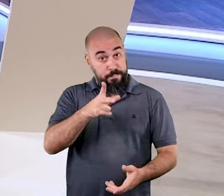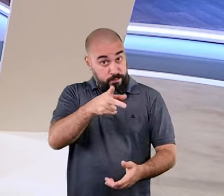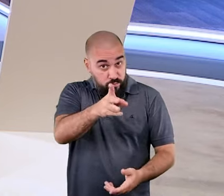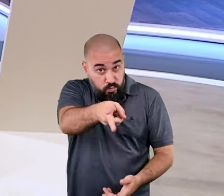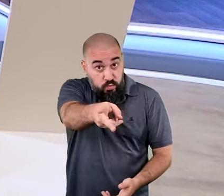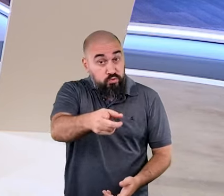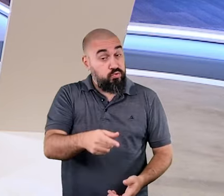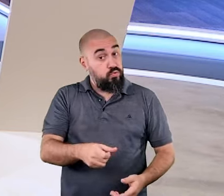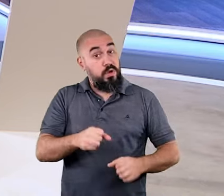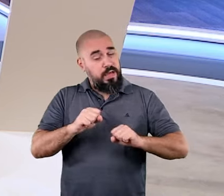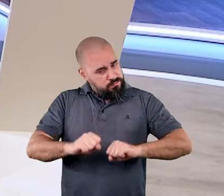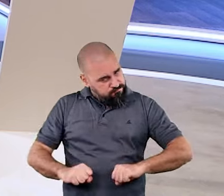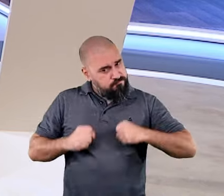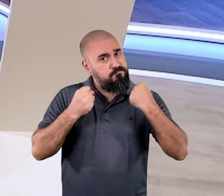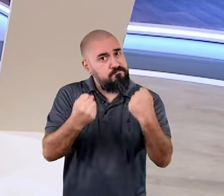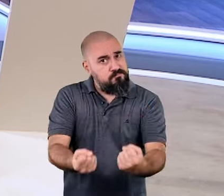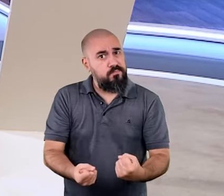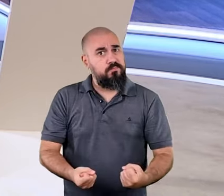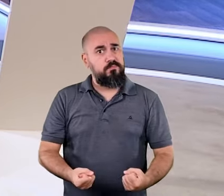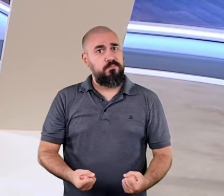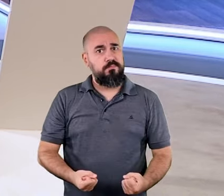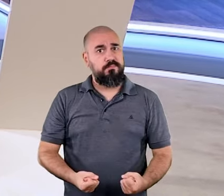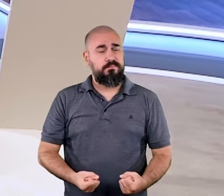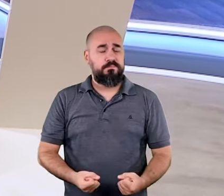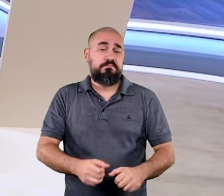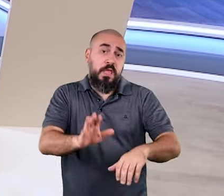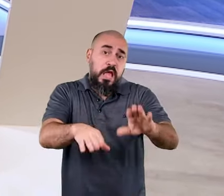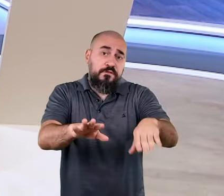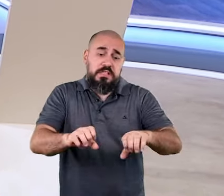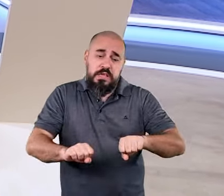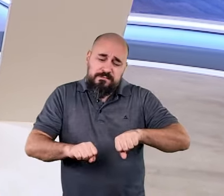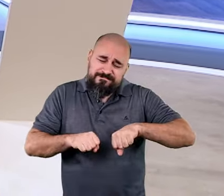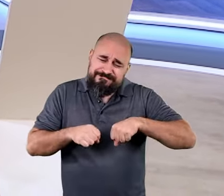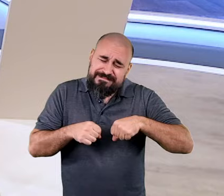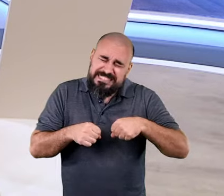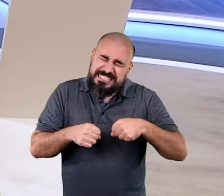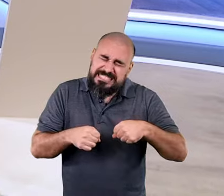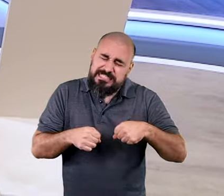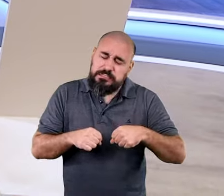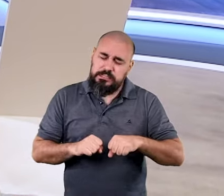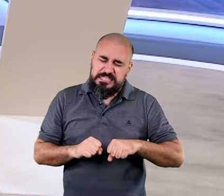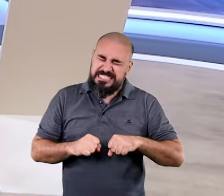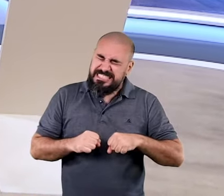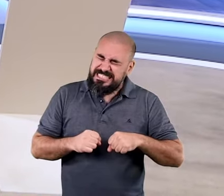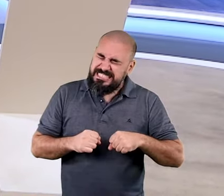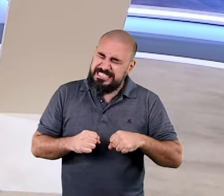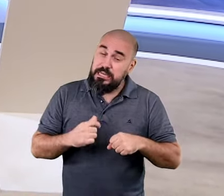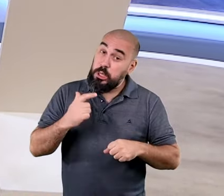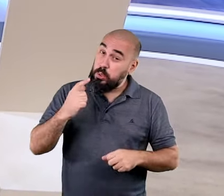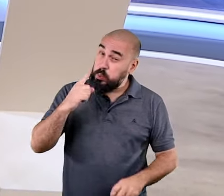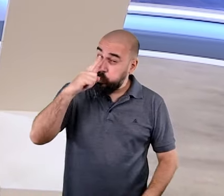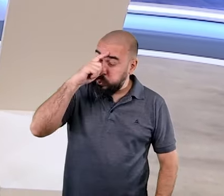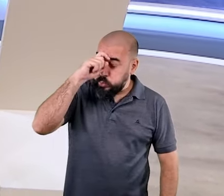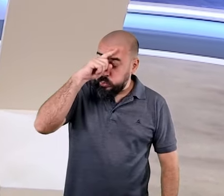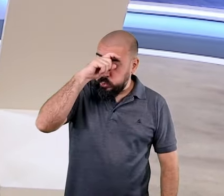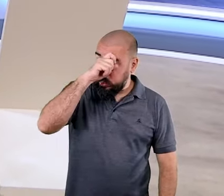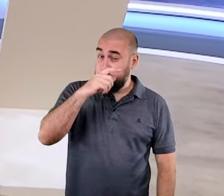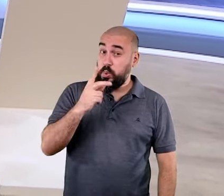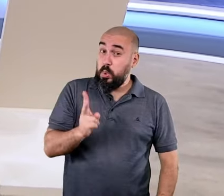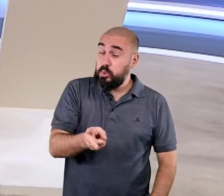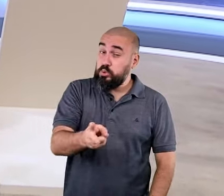Nesse momento, talvez a sua luta seja para permanecer vivo ou permanecer